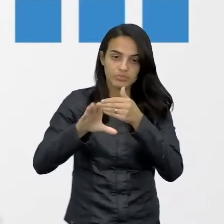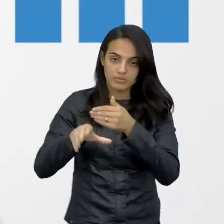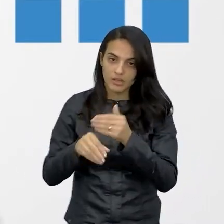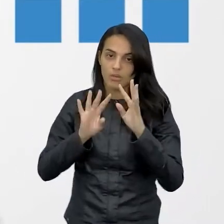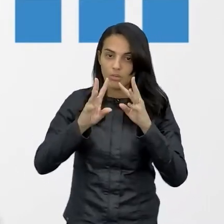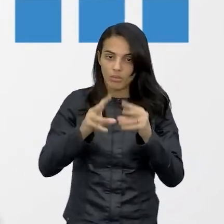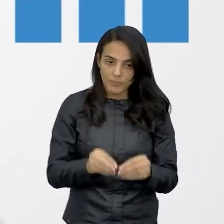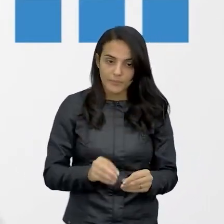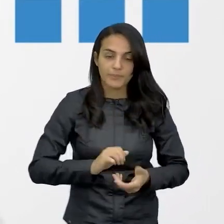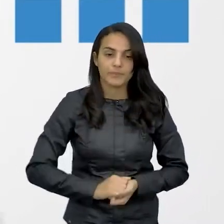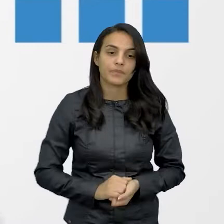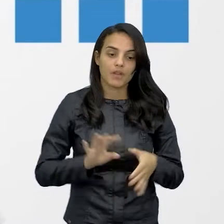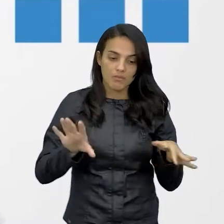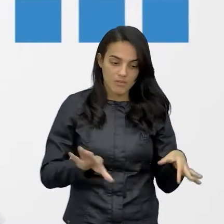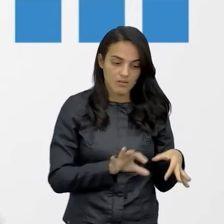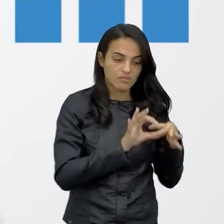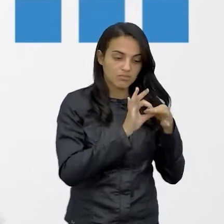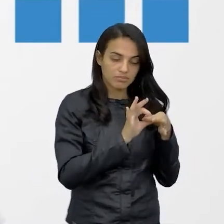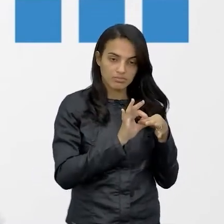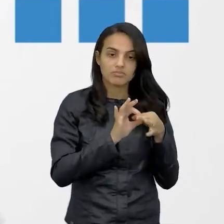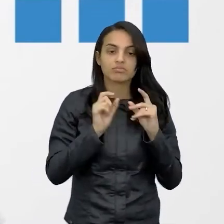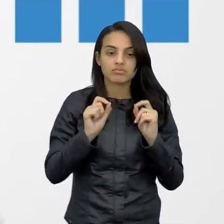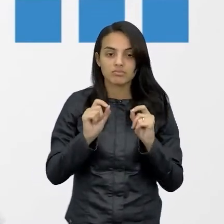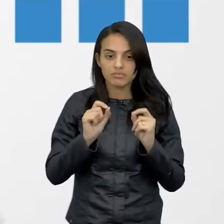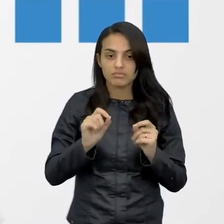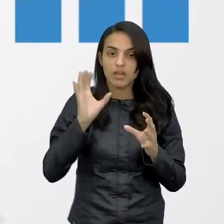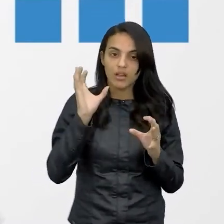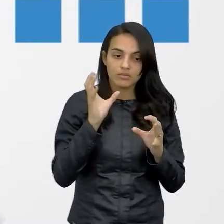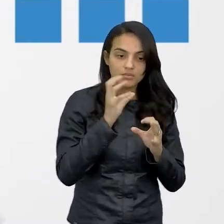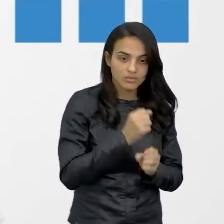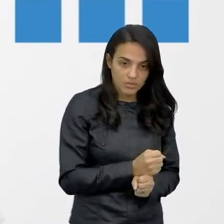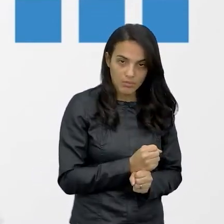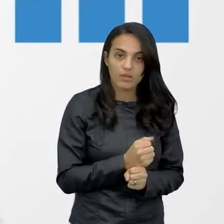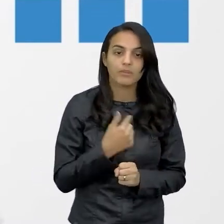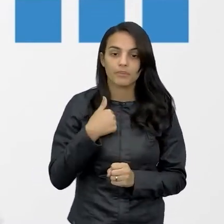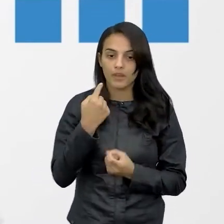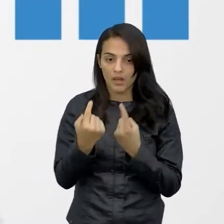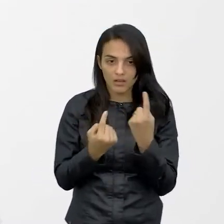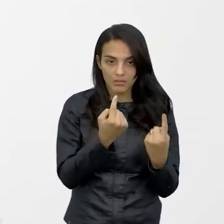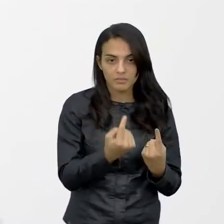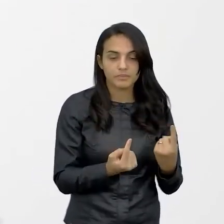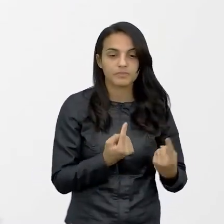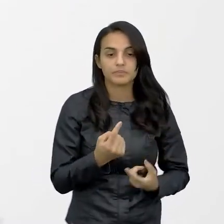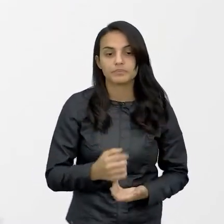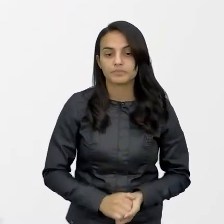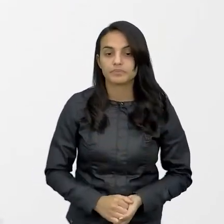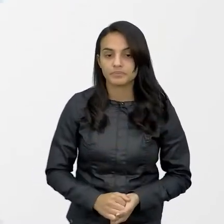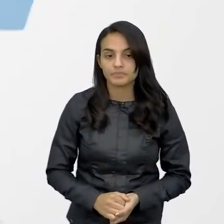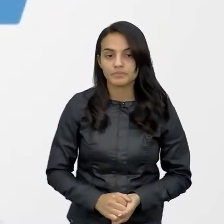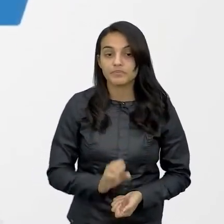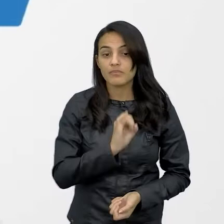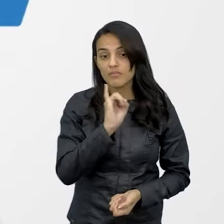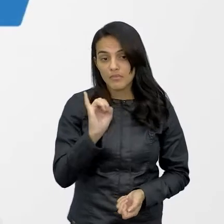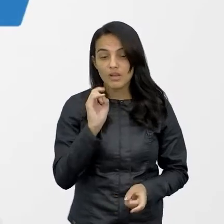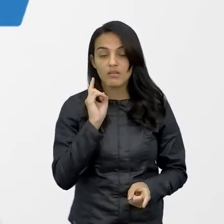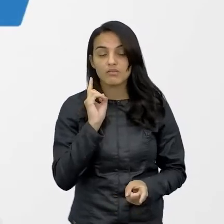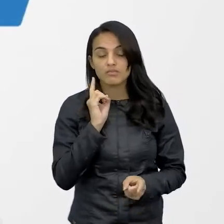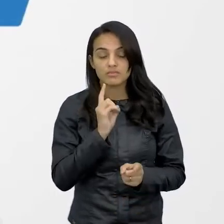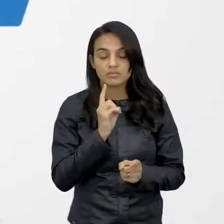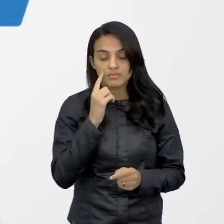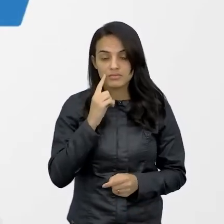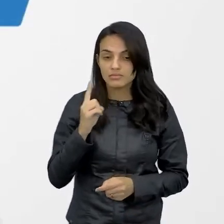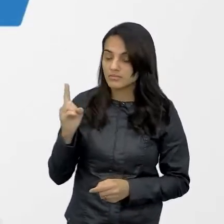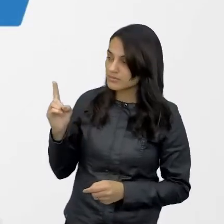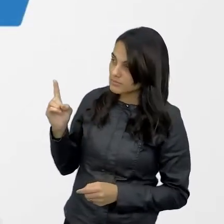eles, com todo o conjunto sendo nada mais do que a soma de suas partes individuais. Se, em contraste, através